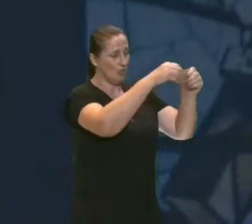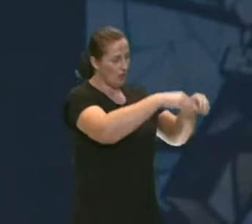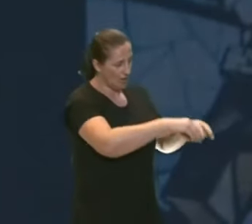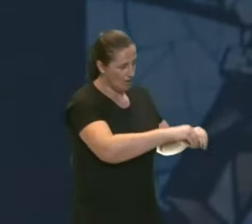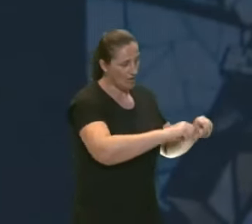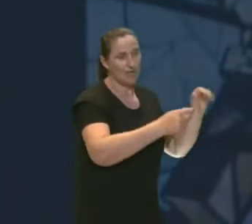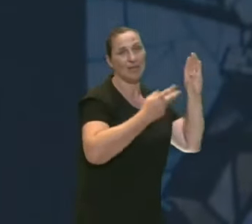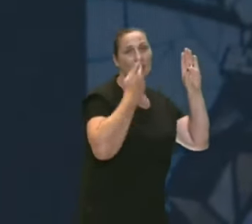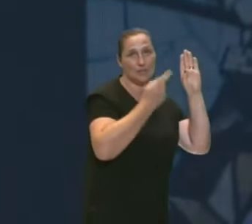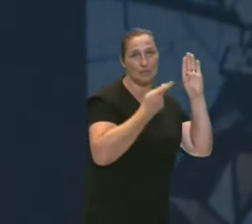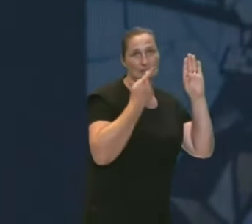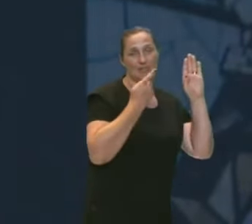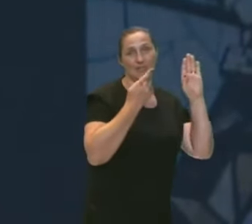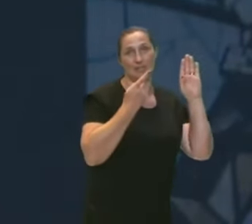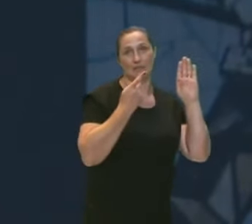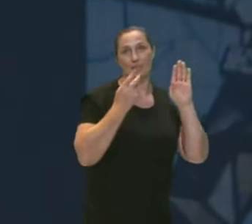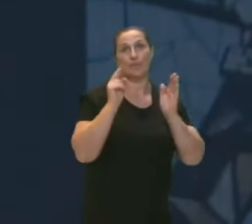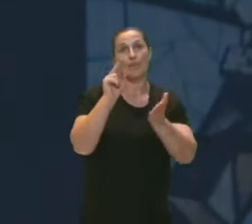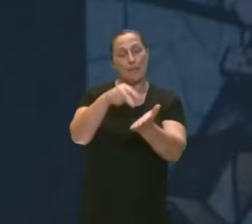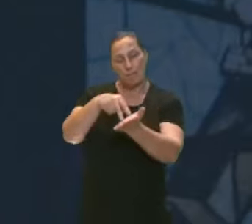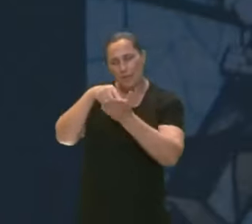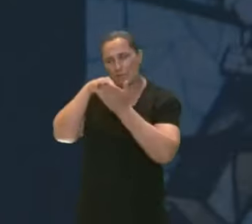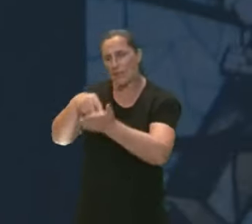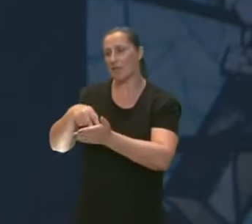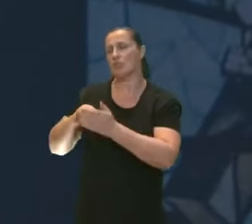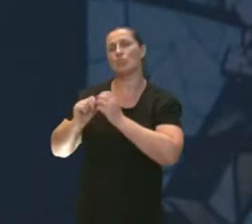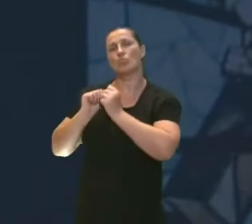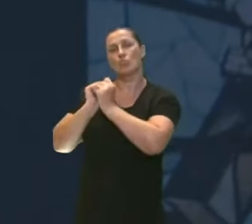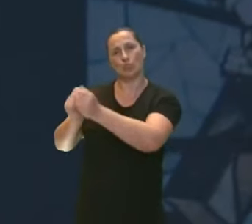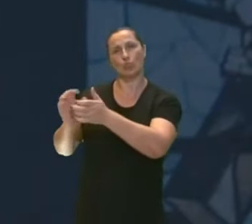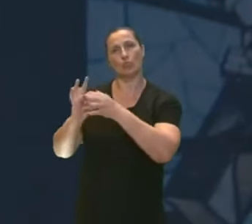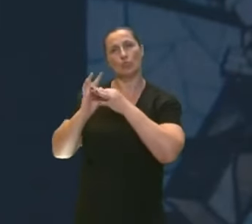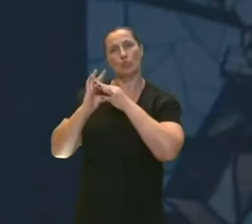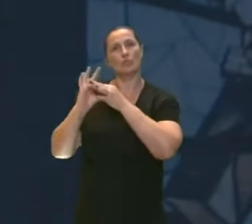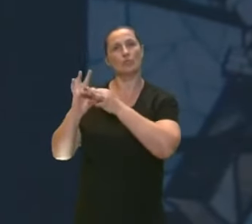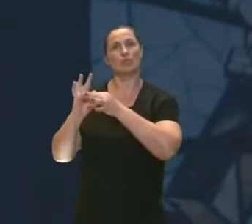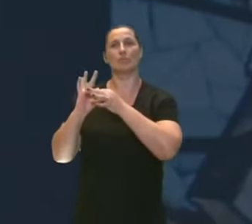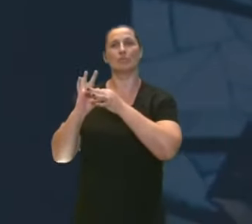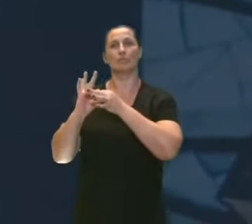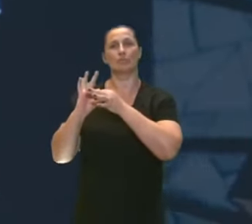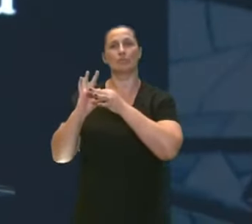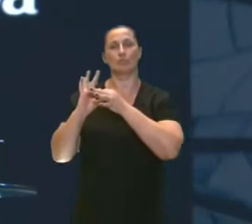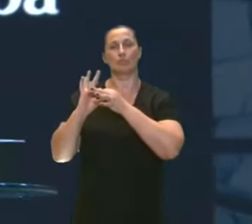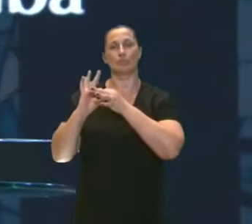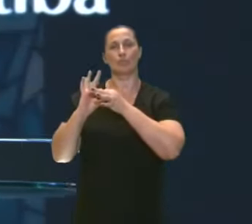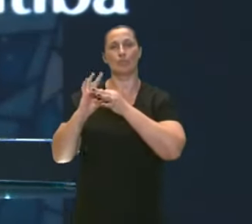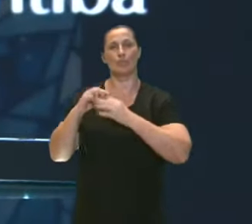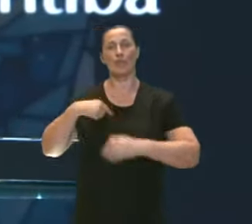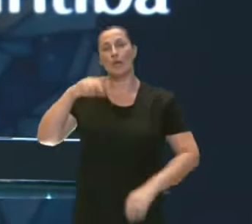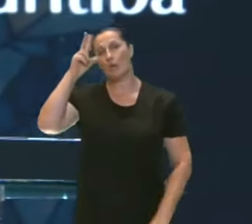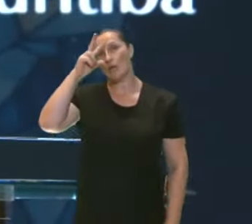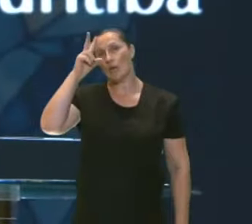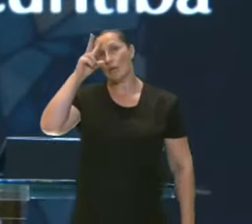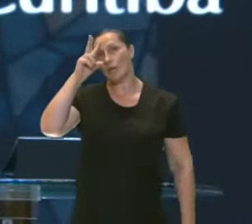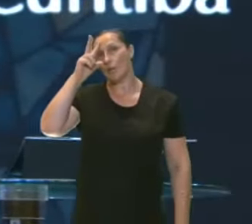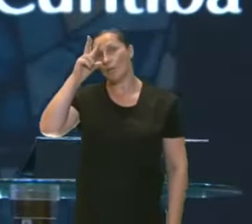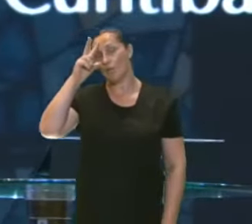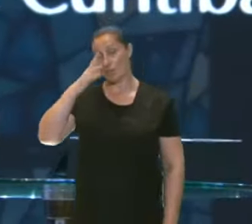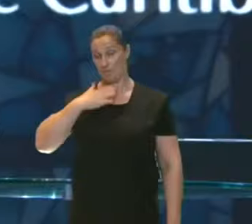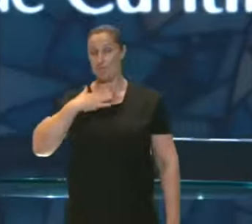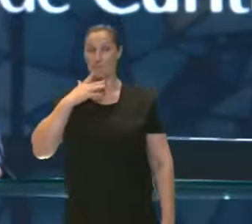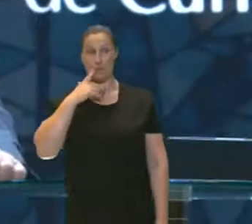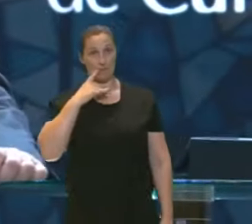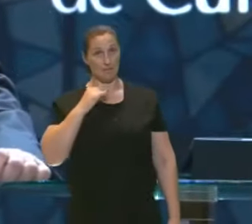por fazer. Permaneçam unidos, permaneçam juntos. Eu me lembro do meu pai, há